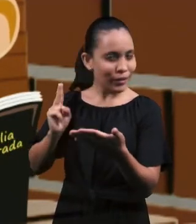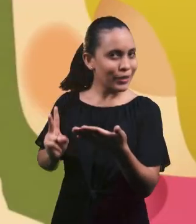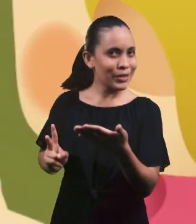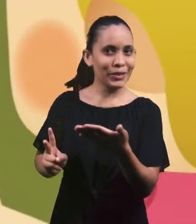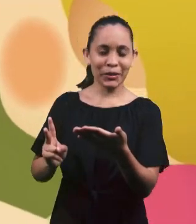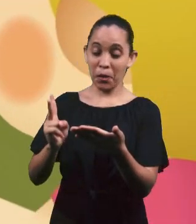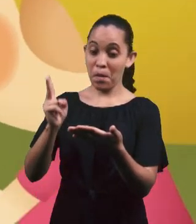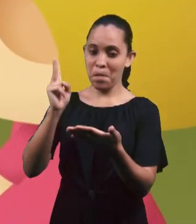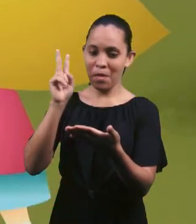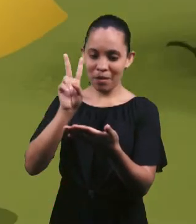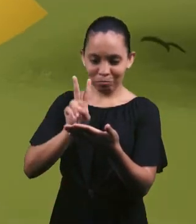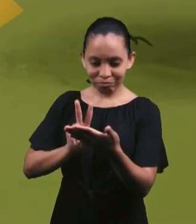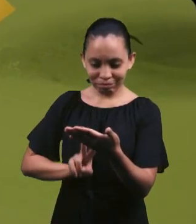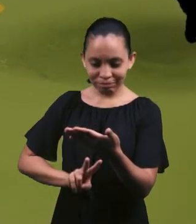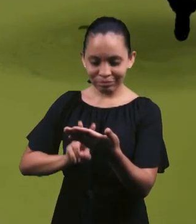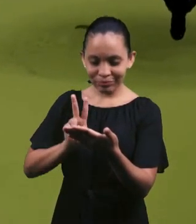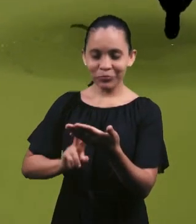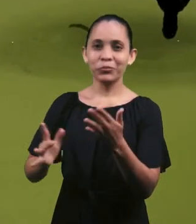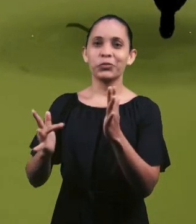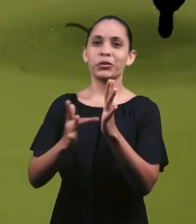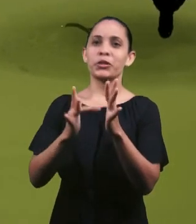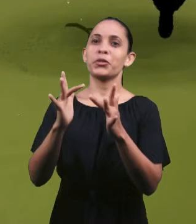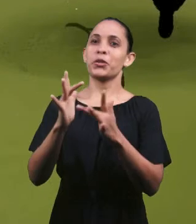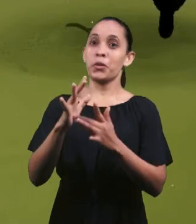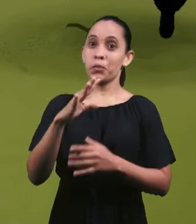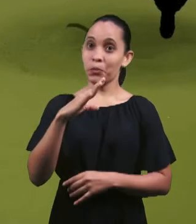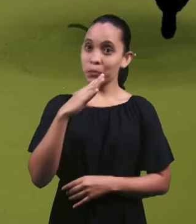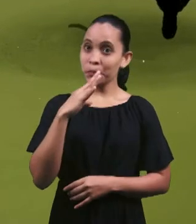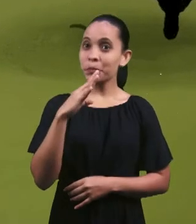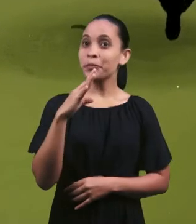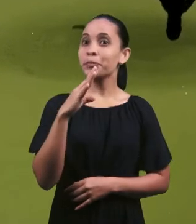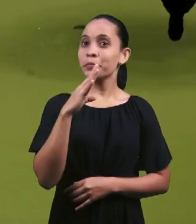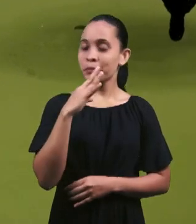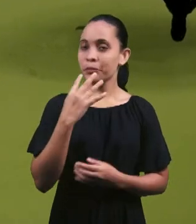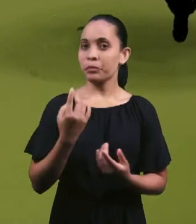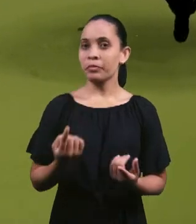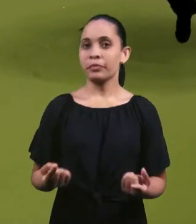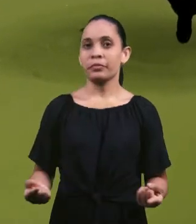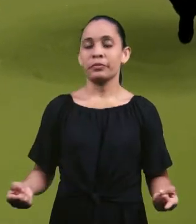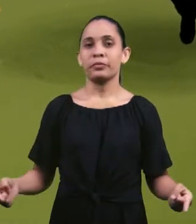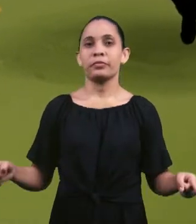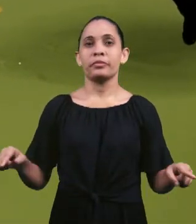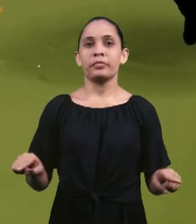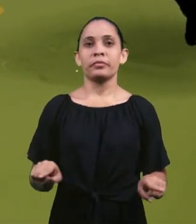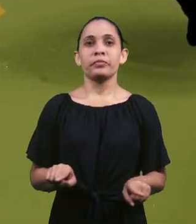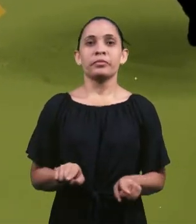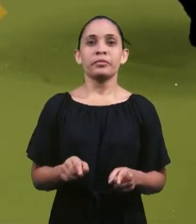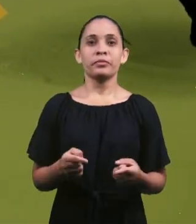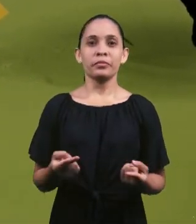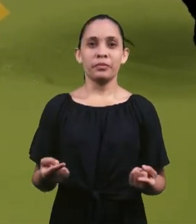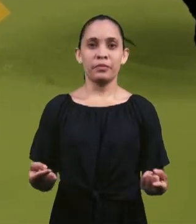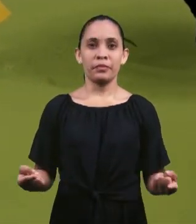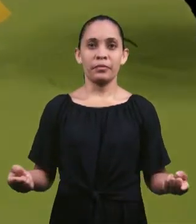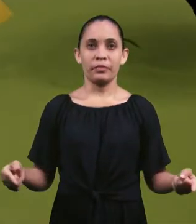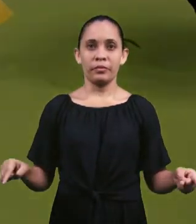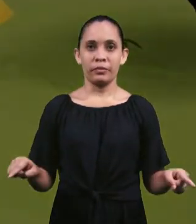vou sempre ler para mais de Jesus conhecer.